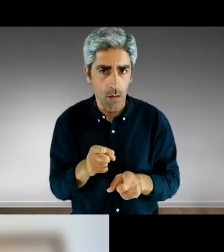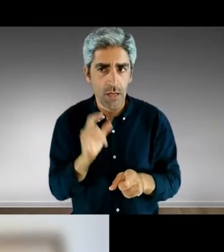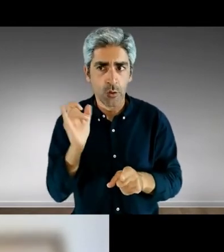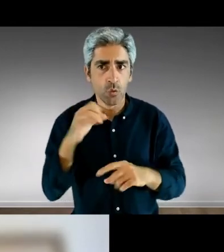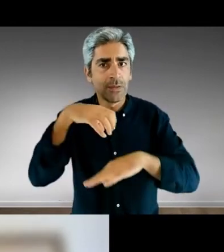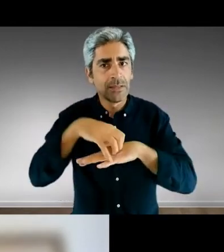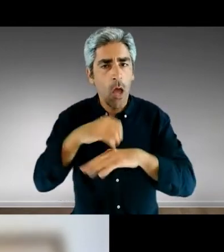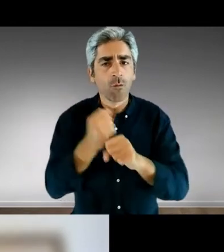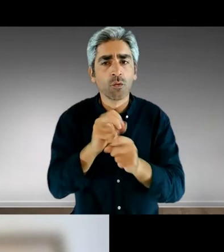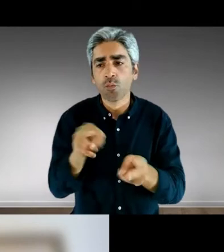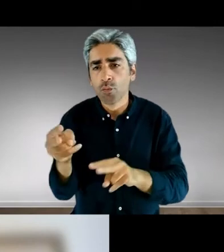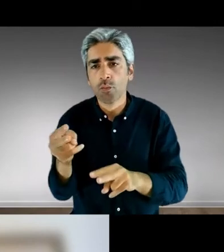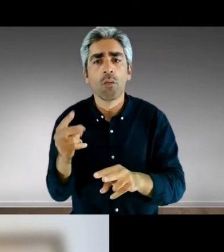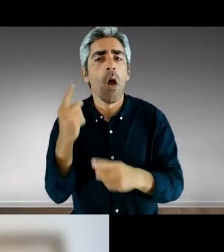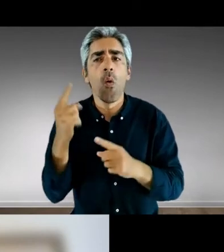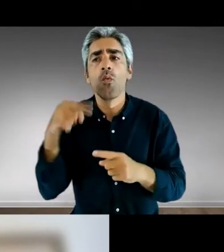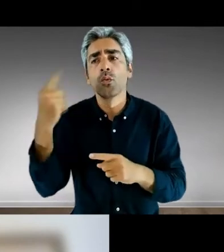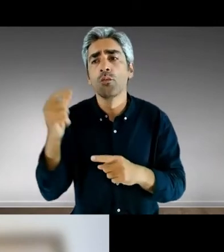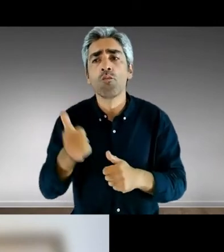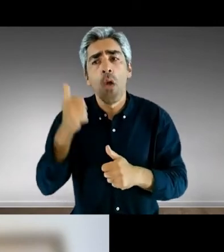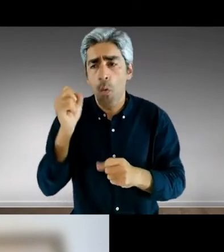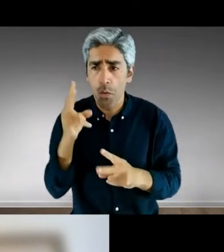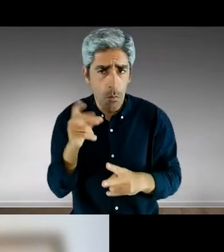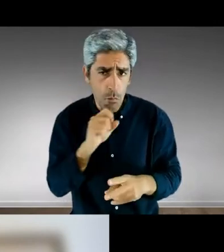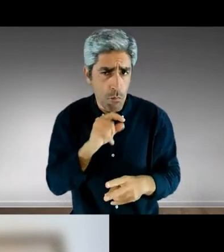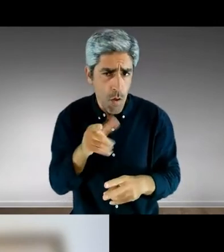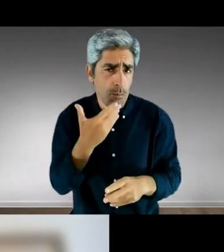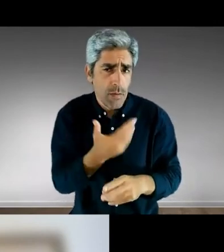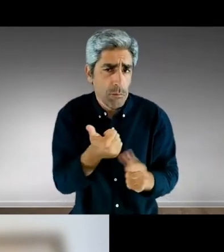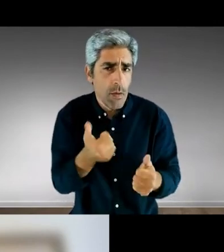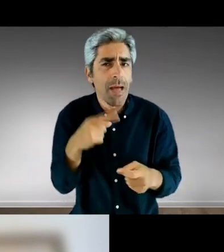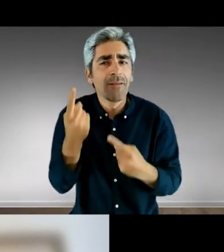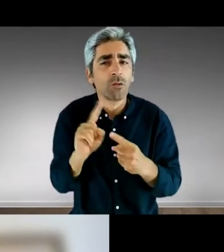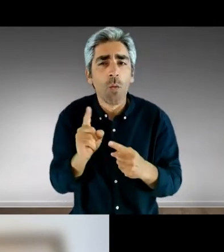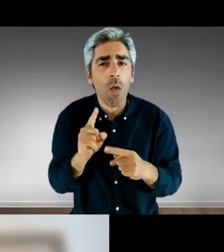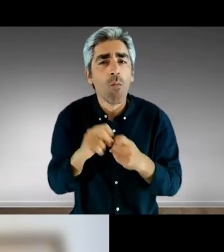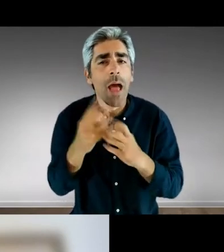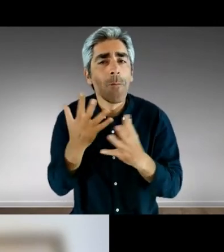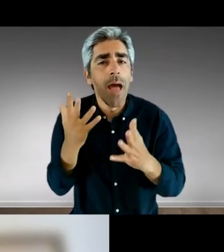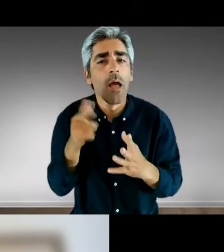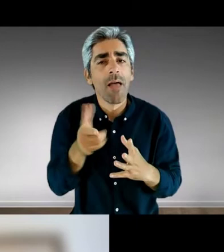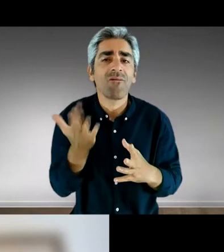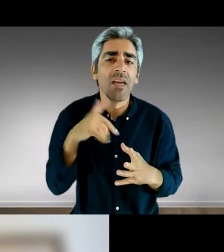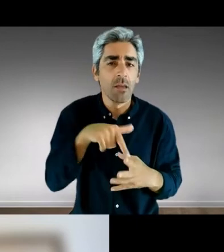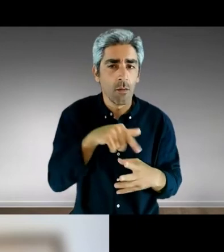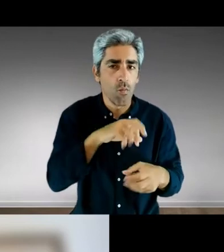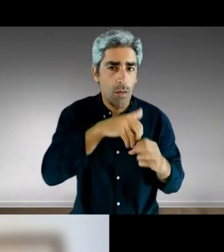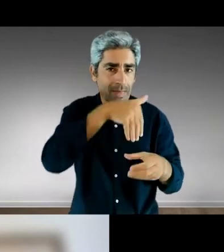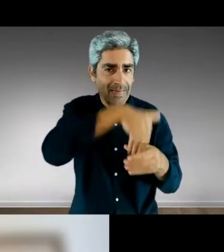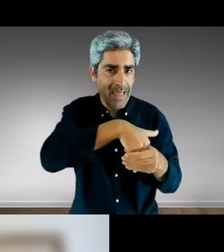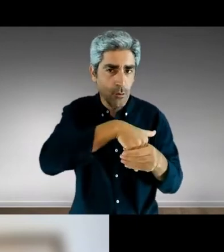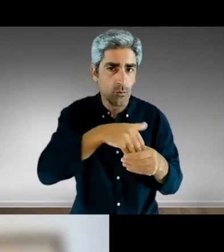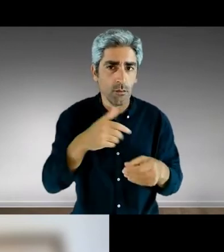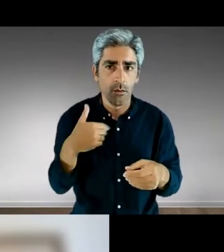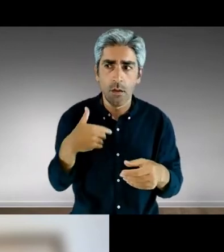instituição, nem que seja para ir para algo melhor, que é legítimo, mas muitas vezes é por problemas internos que nós nem nos apercebemos, nós deixamos as pessoas